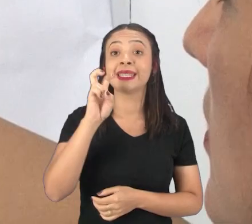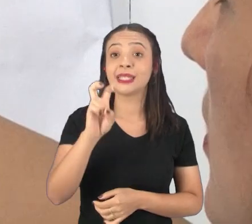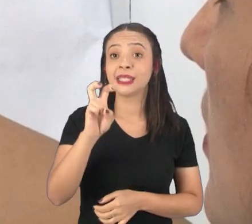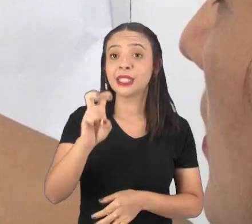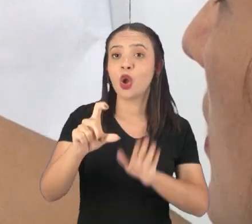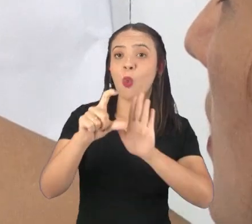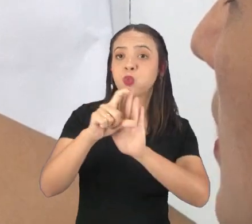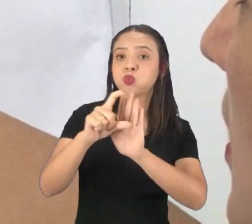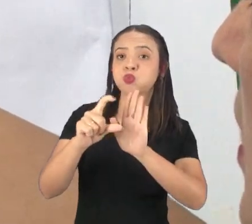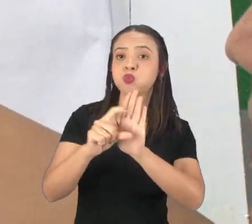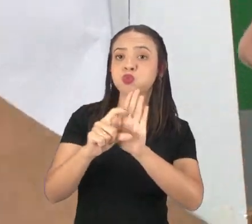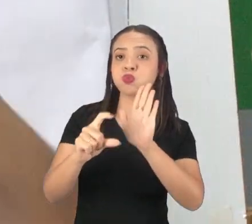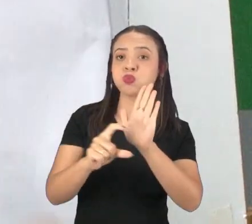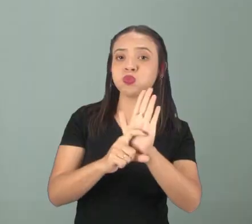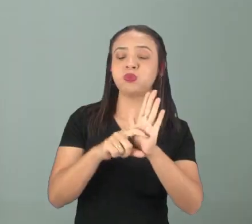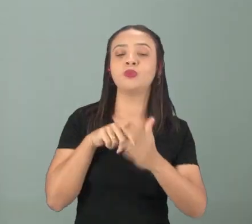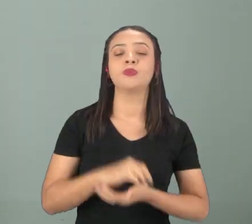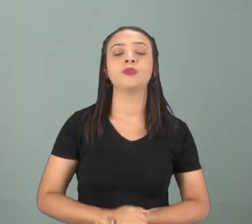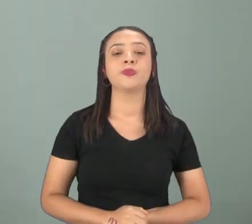5